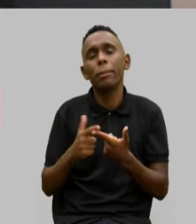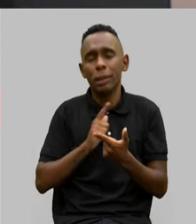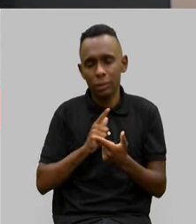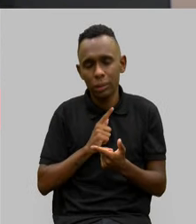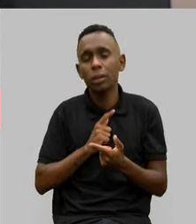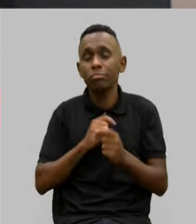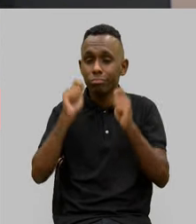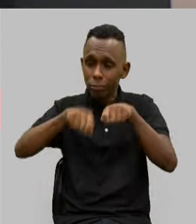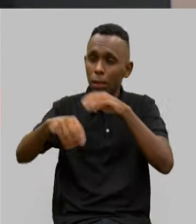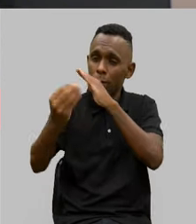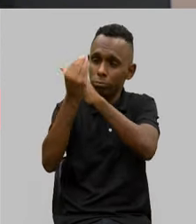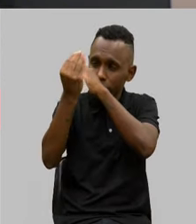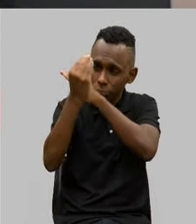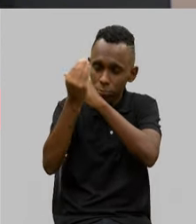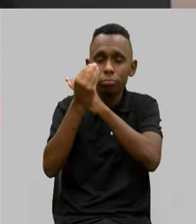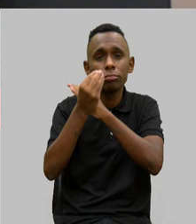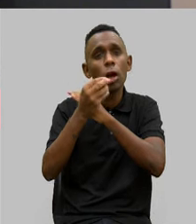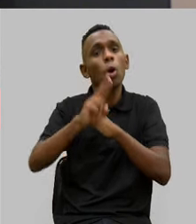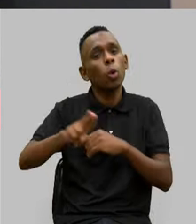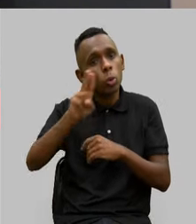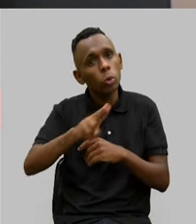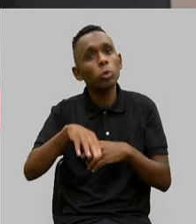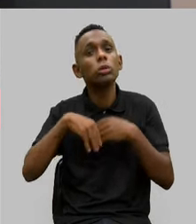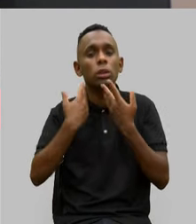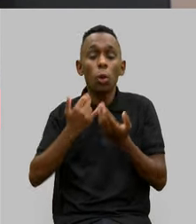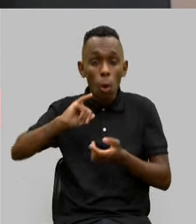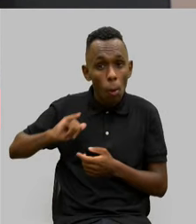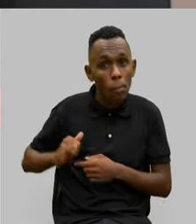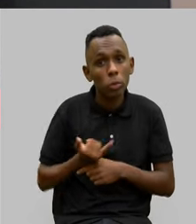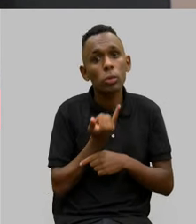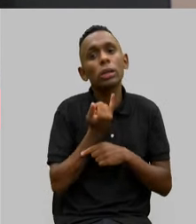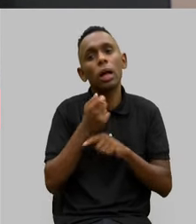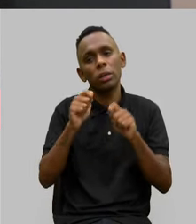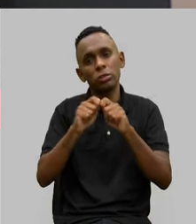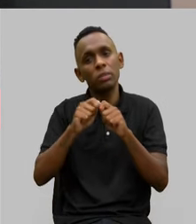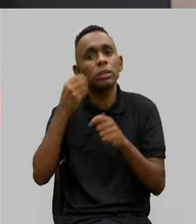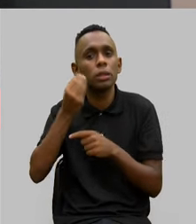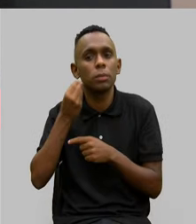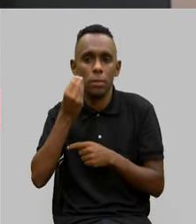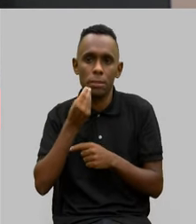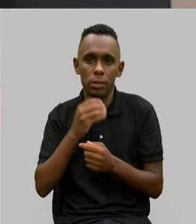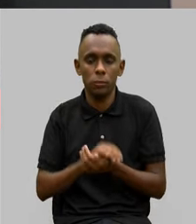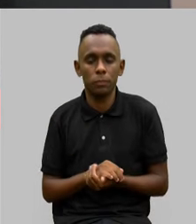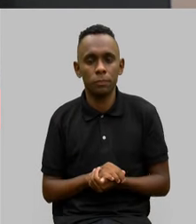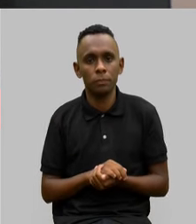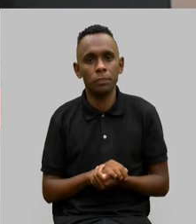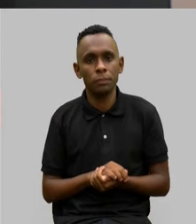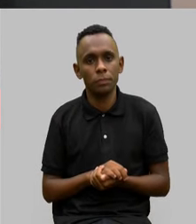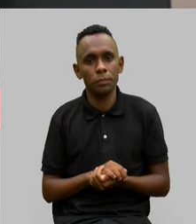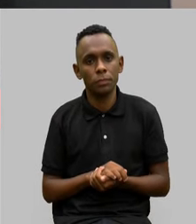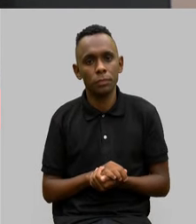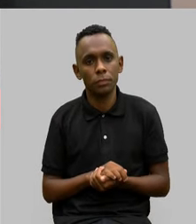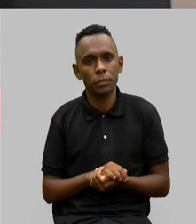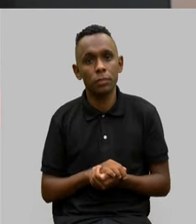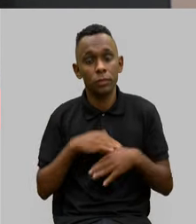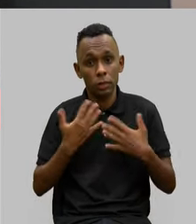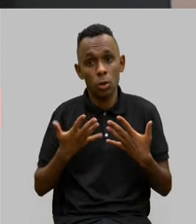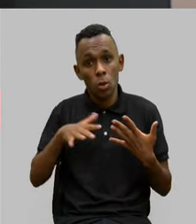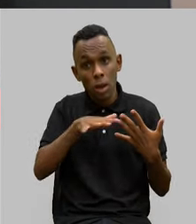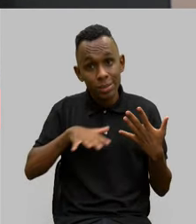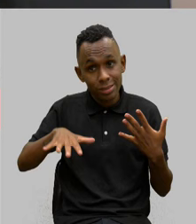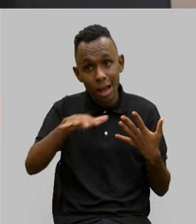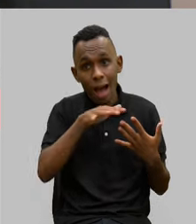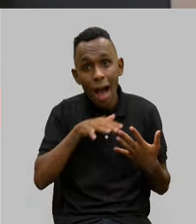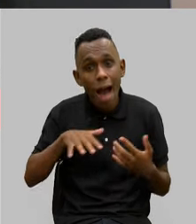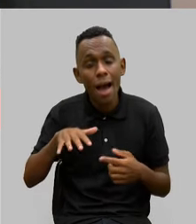né então a gente tem oportunidade de fazer esse tipo de coisa né bom eh essa área Como já foi dito